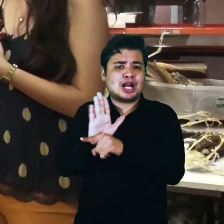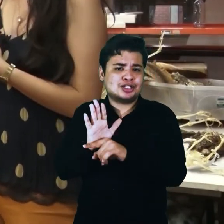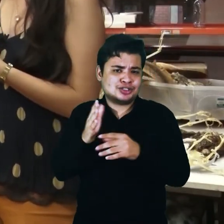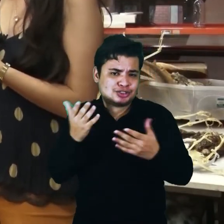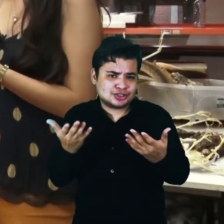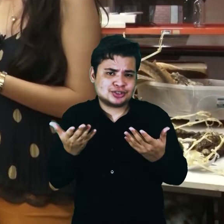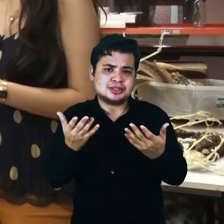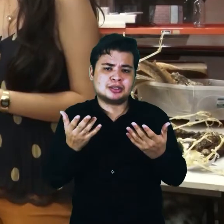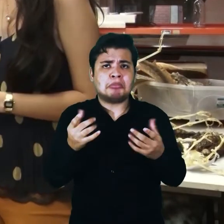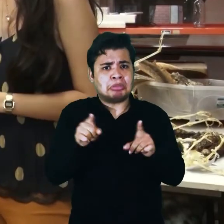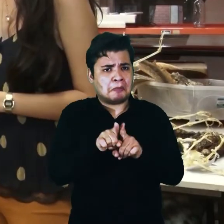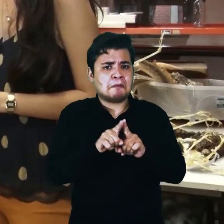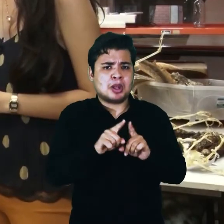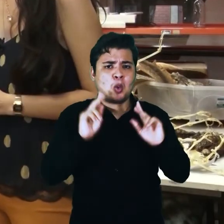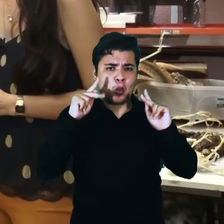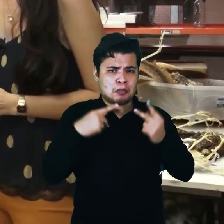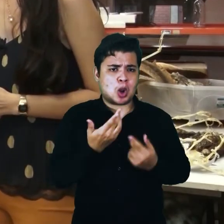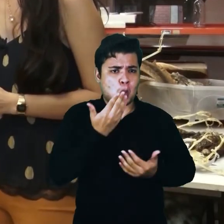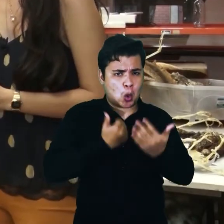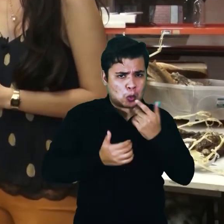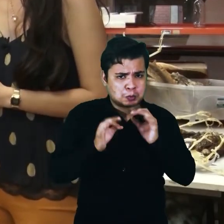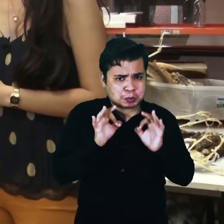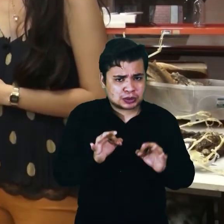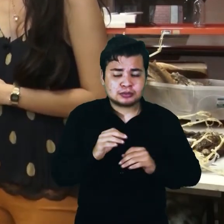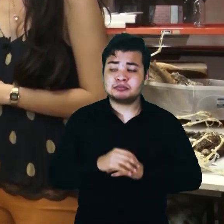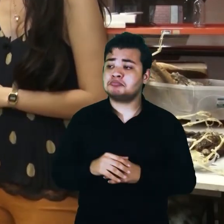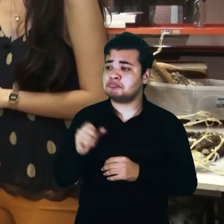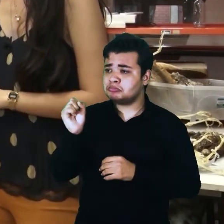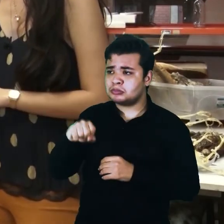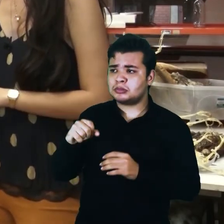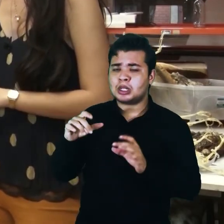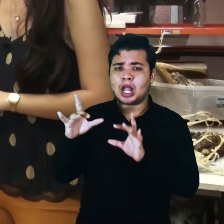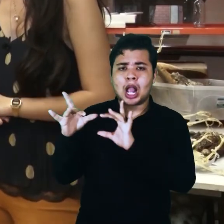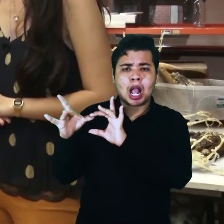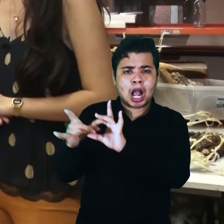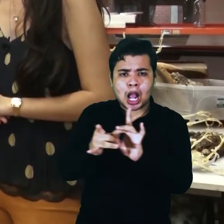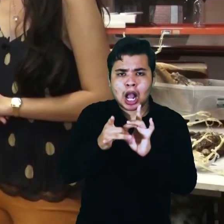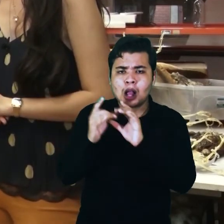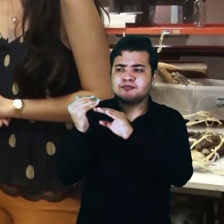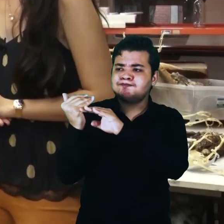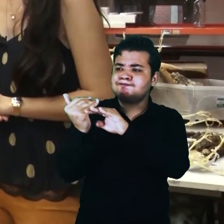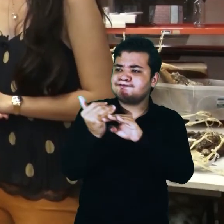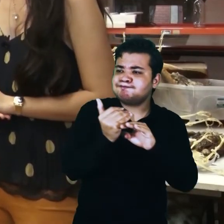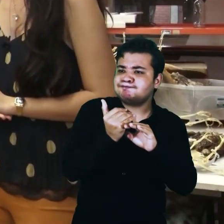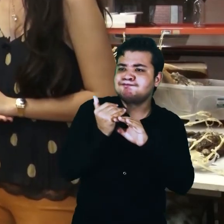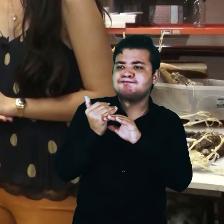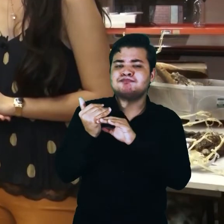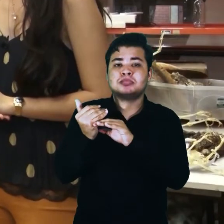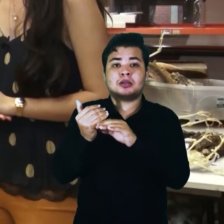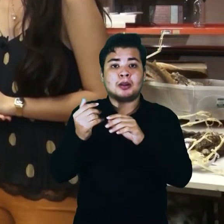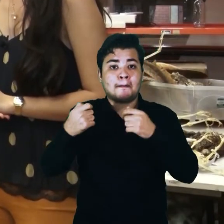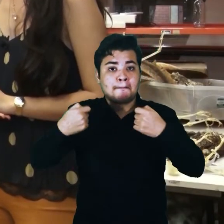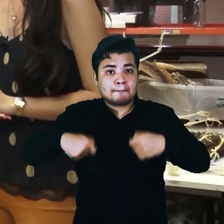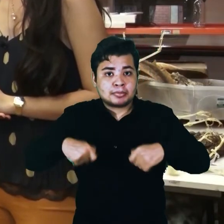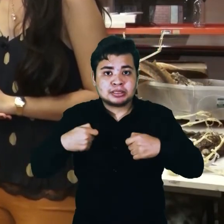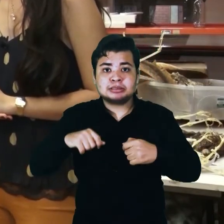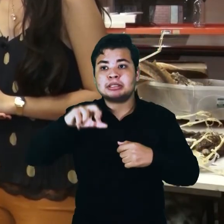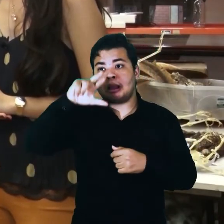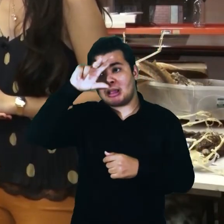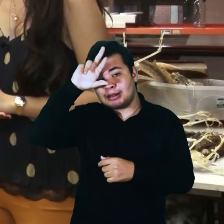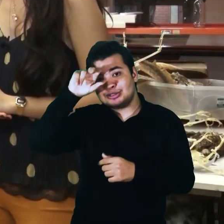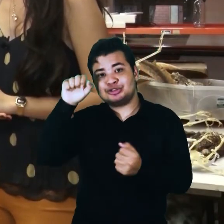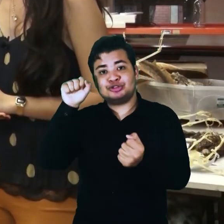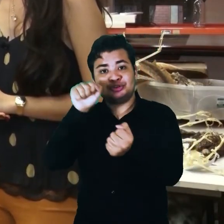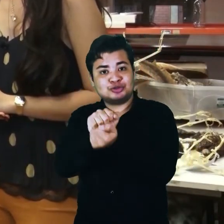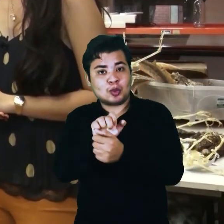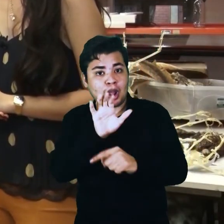alimentação humana, né? Isso, nenhum ambiente está em harmonia ou em equilíbrio sem a presença dos insetos e dos artrópodes em geral, porque eles exercem